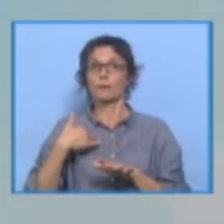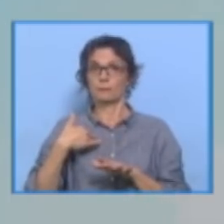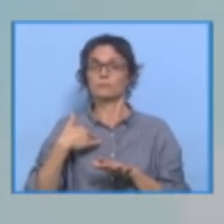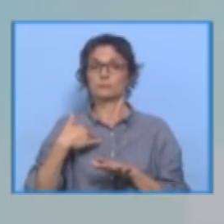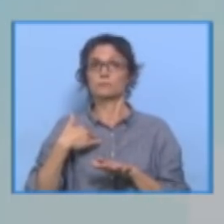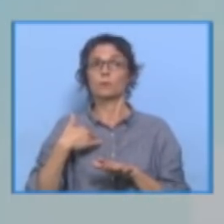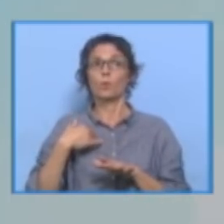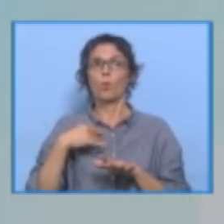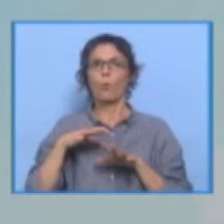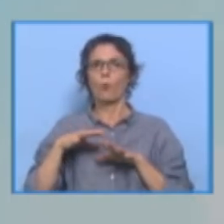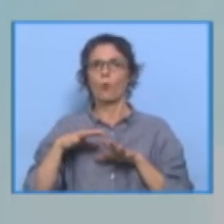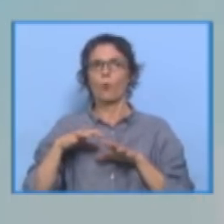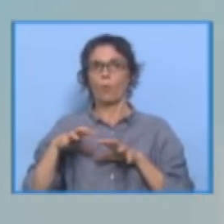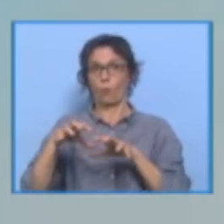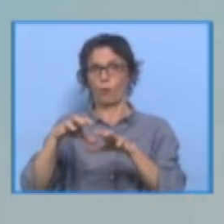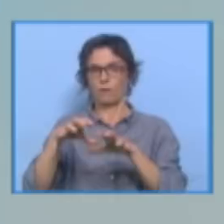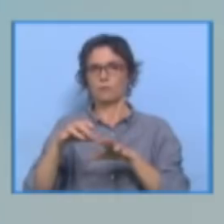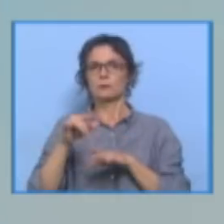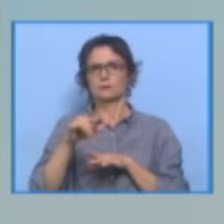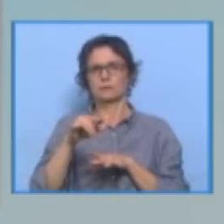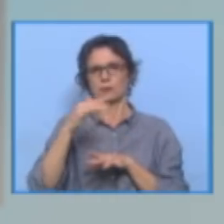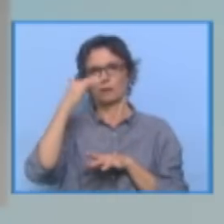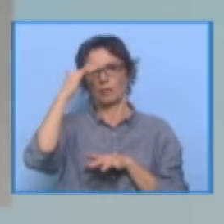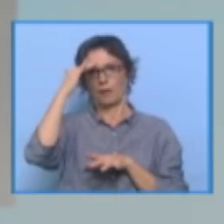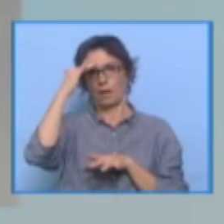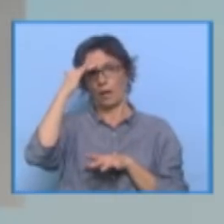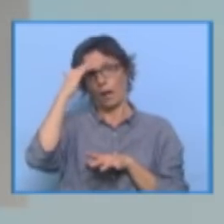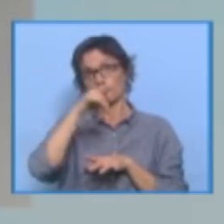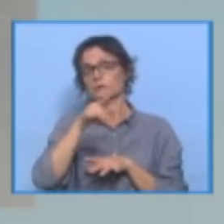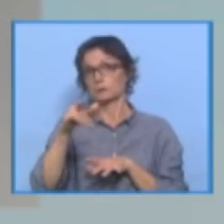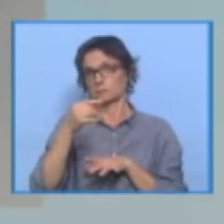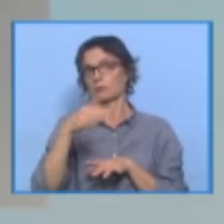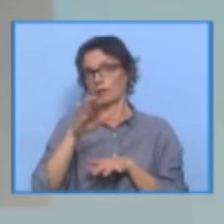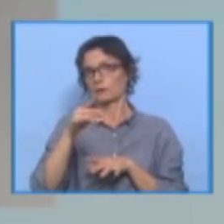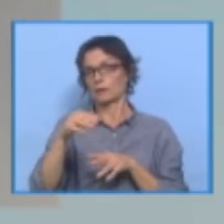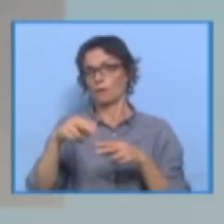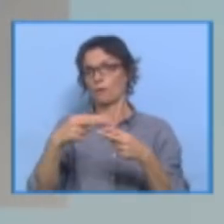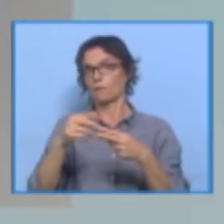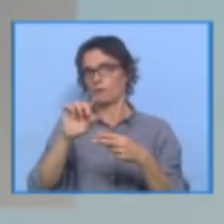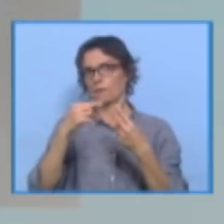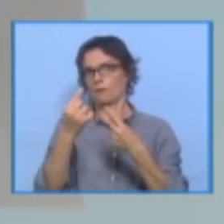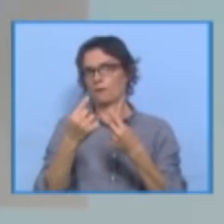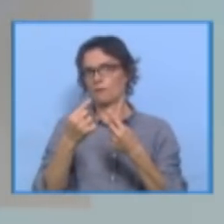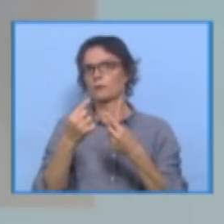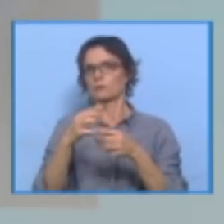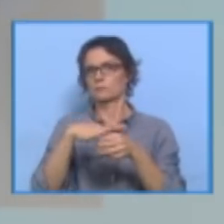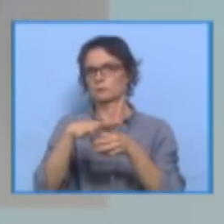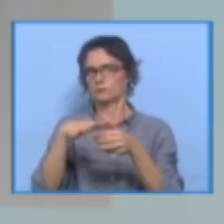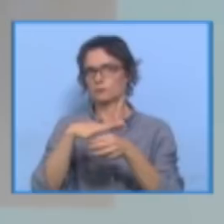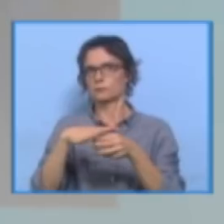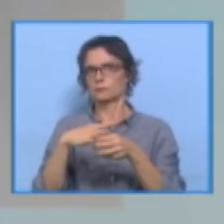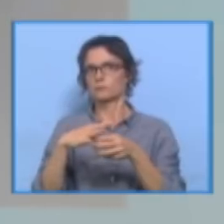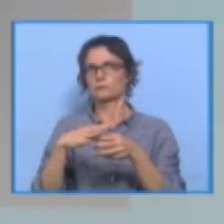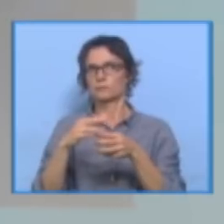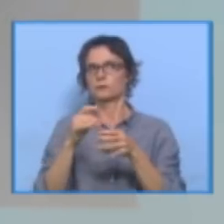verdade. E daí acredito que esteja num local de fronteira onde muitas vezes se colocam questões